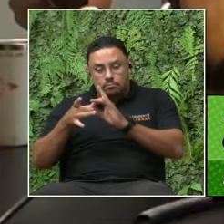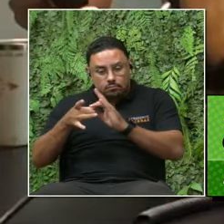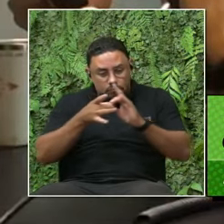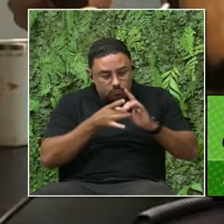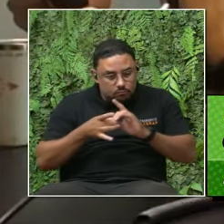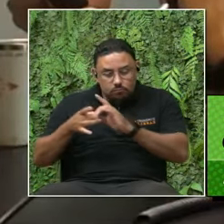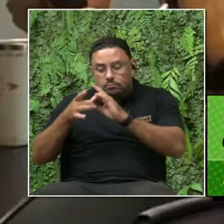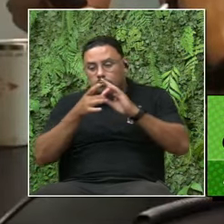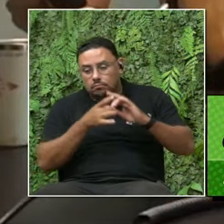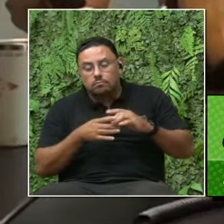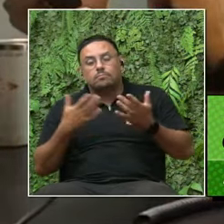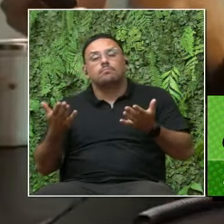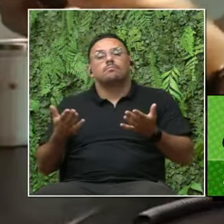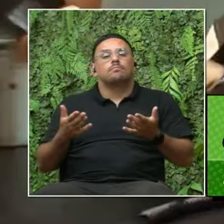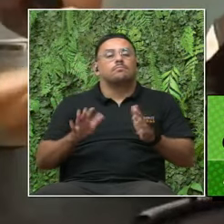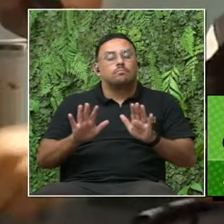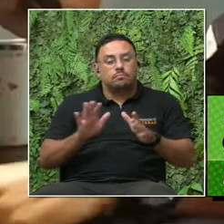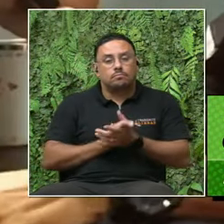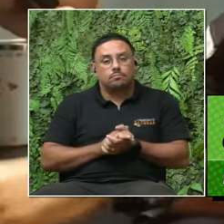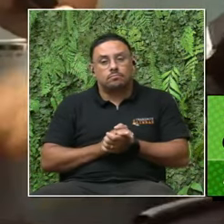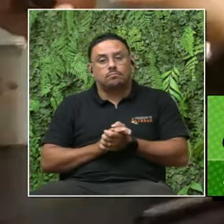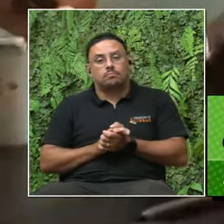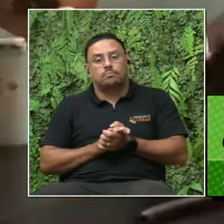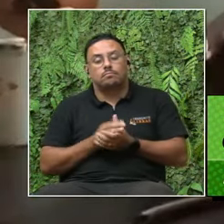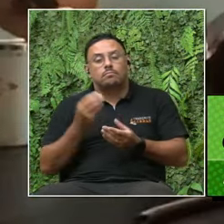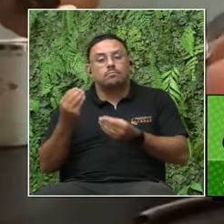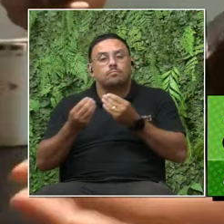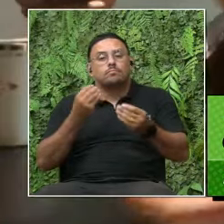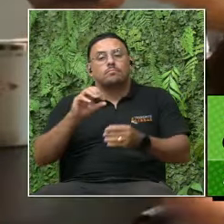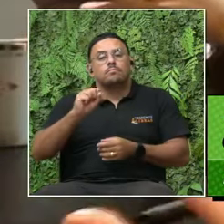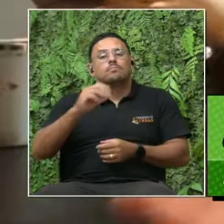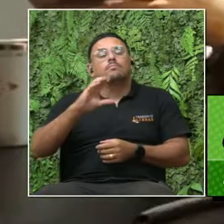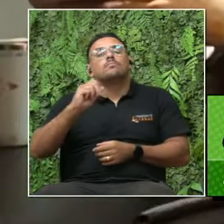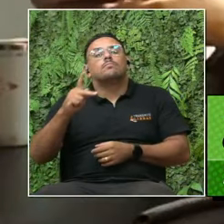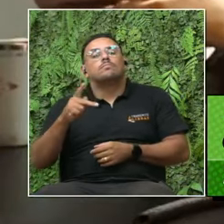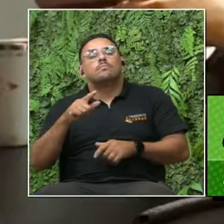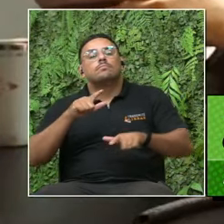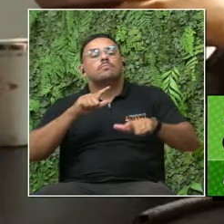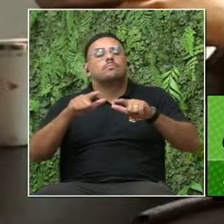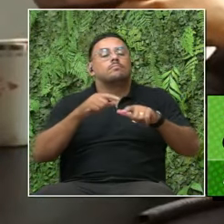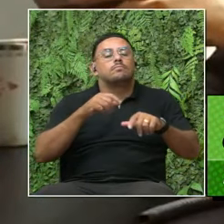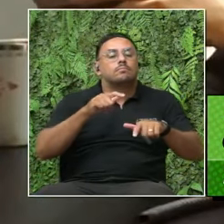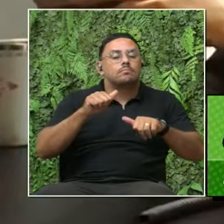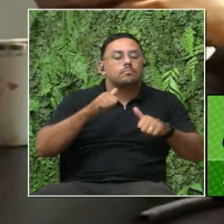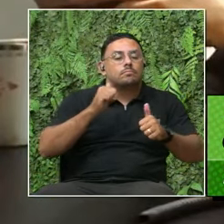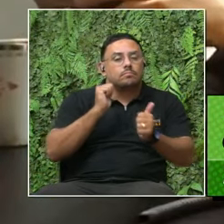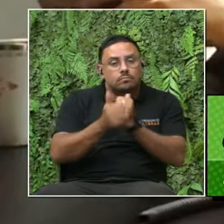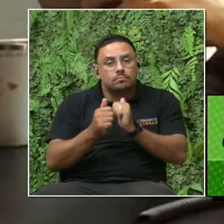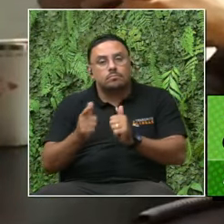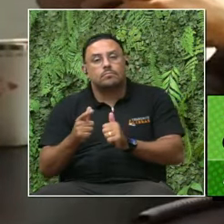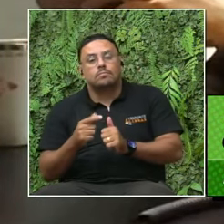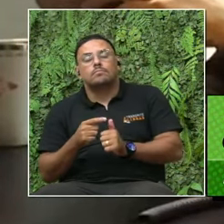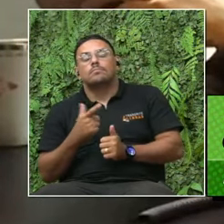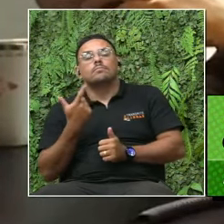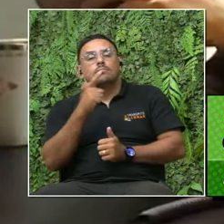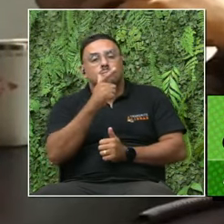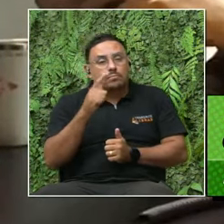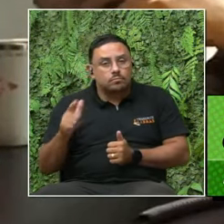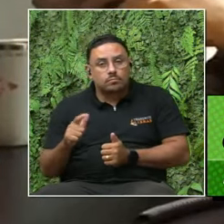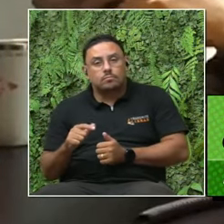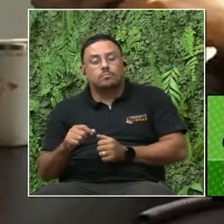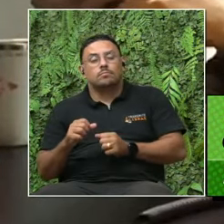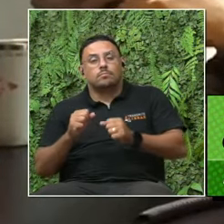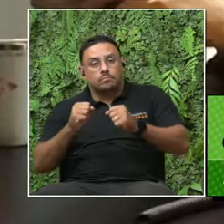com seus companheiros mas cara como que o scapa não joga um jogo desse Ah eu entendo el se não tem a intensidade